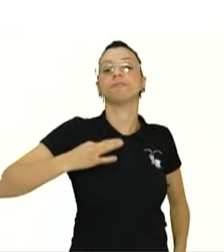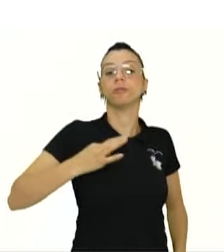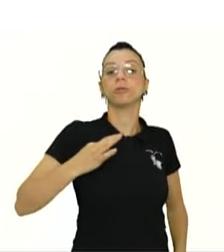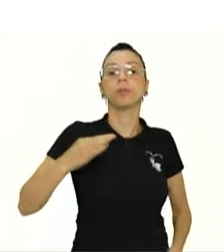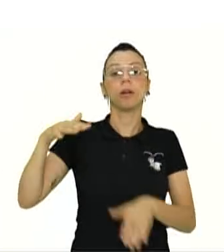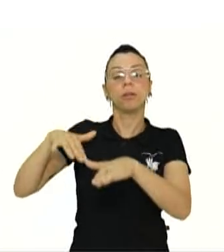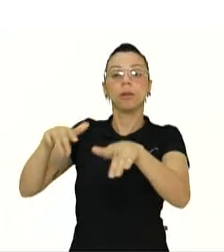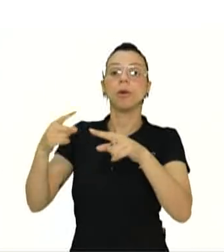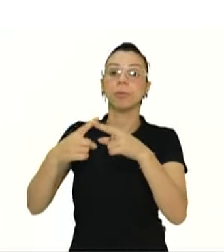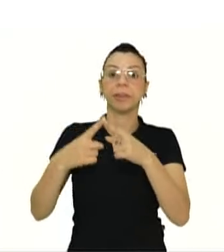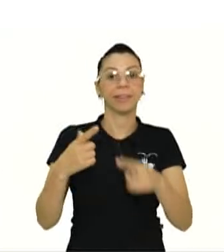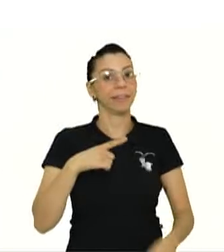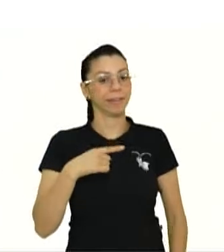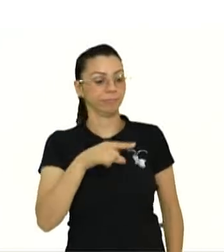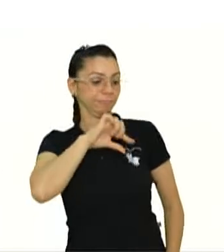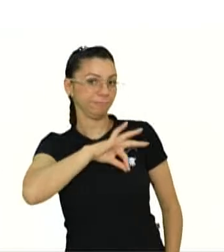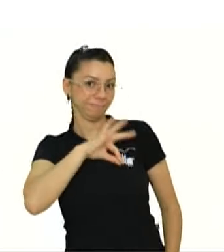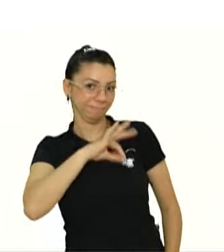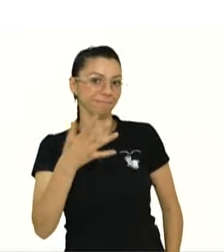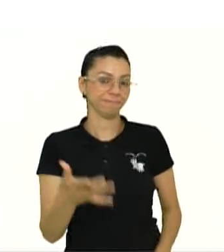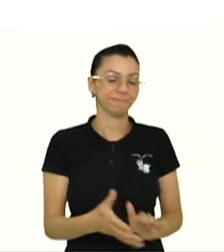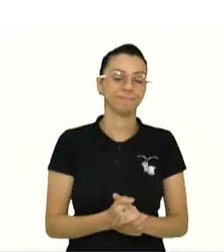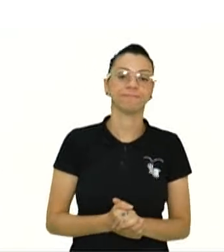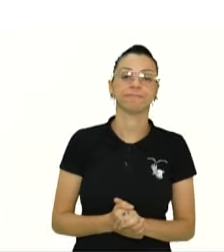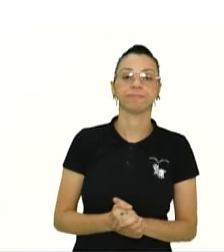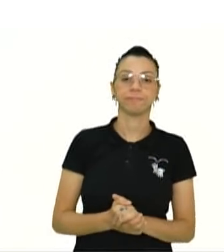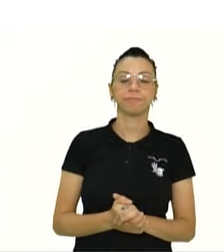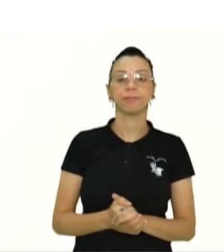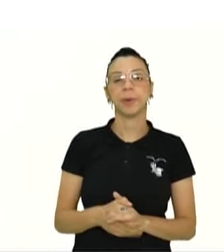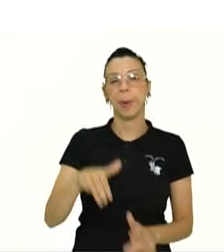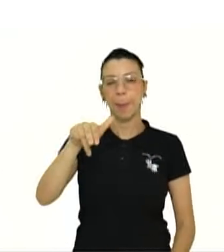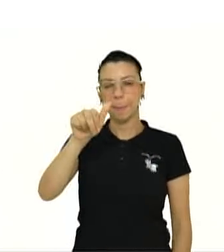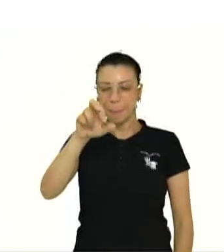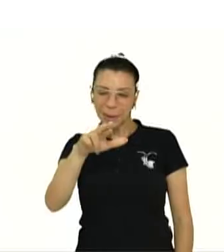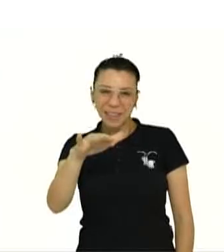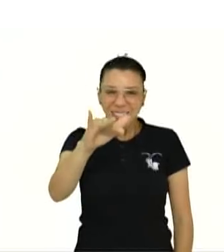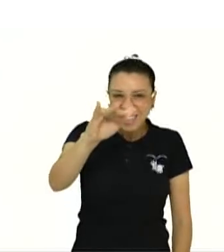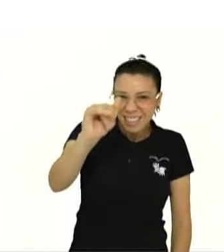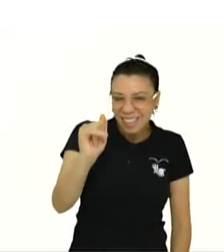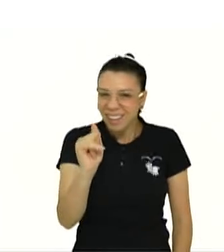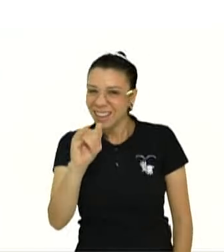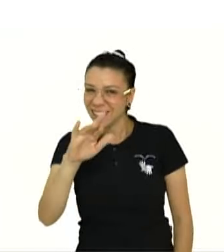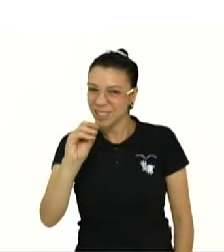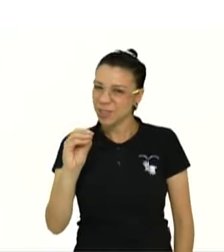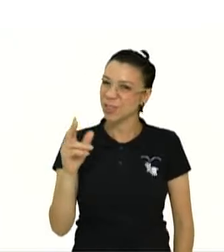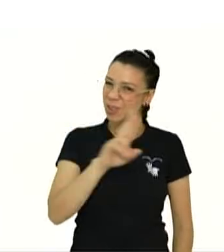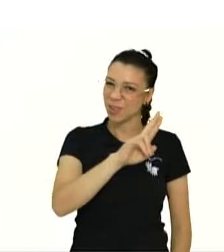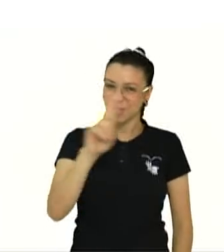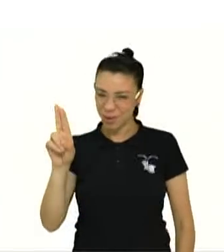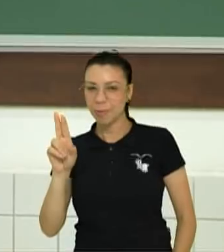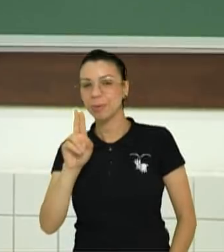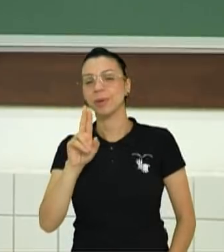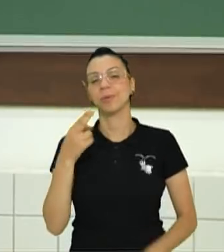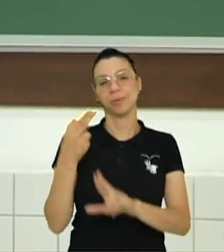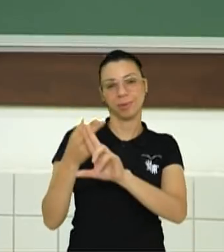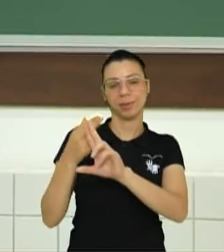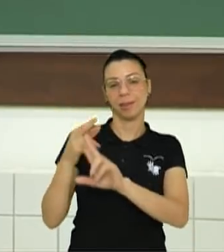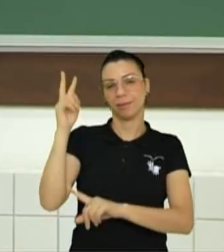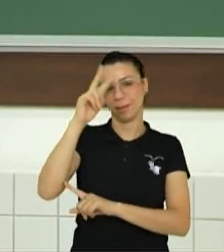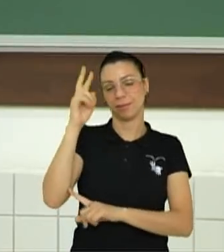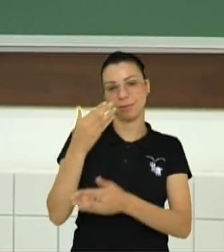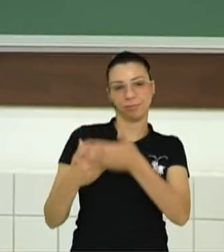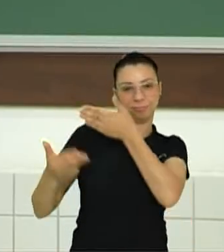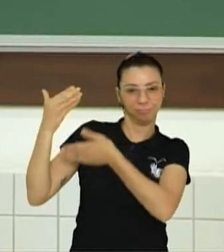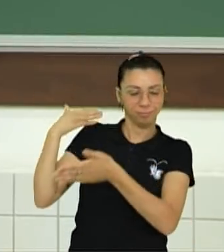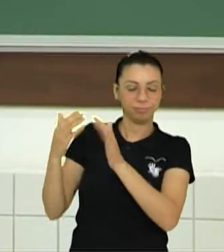porque receberiam salário. Então ele chegava, vamos chamar de mercenários, talvez o nome utilizado mais na história, né, da